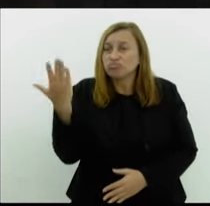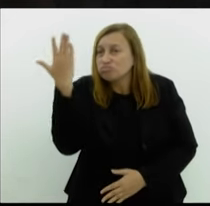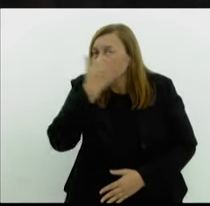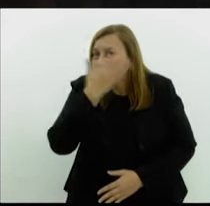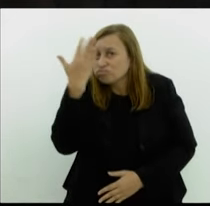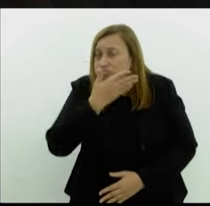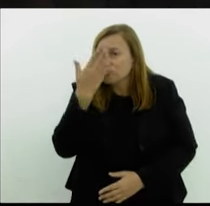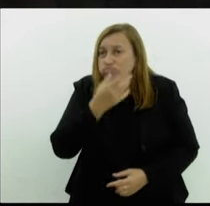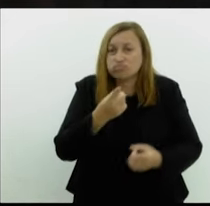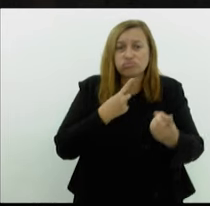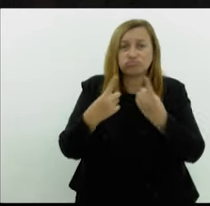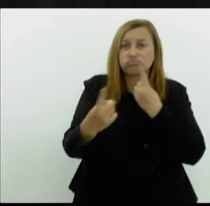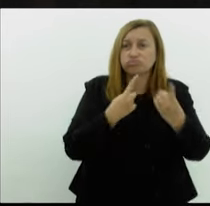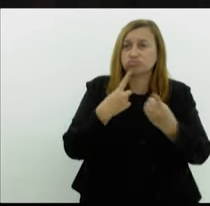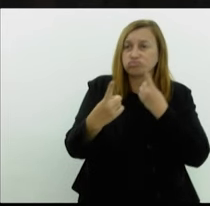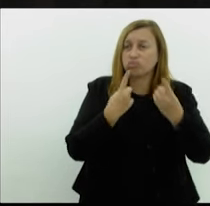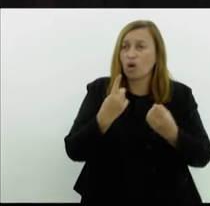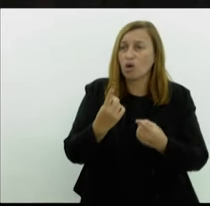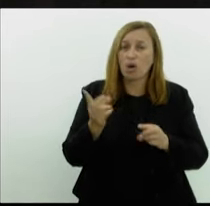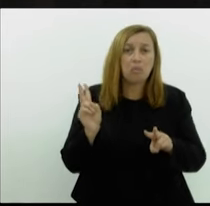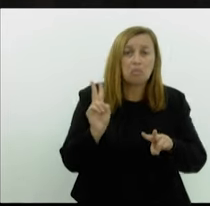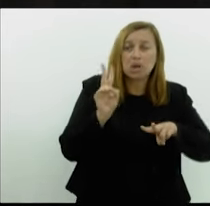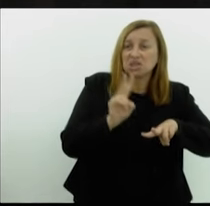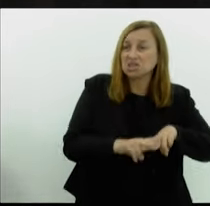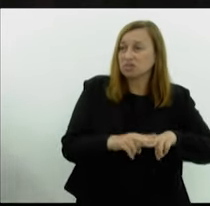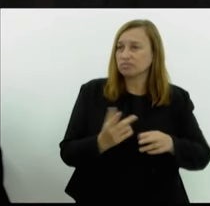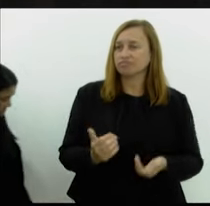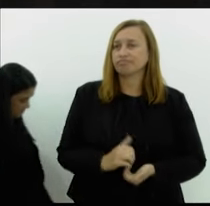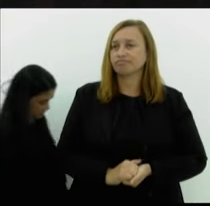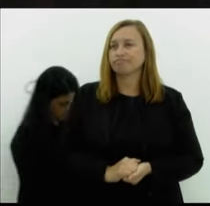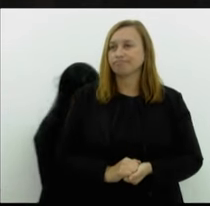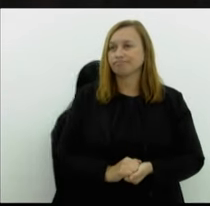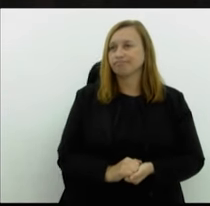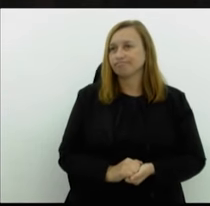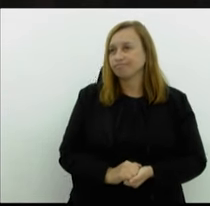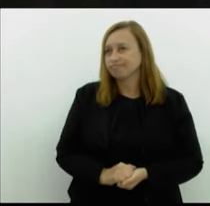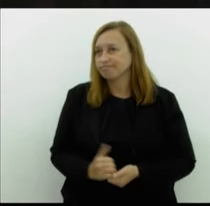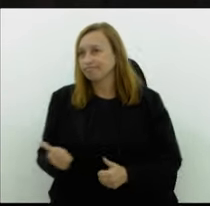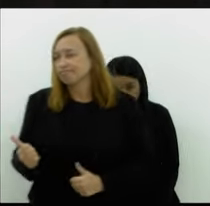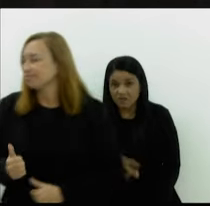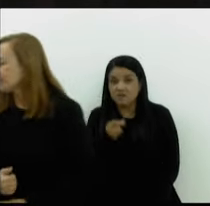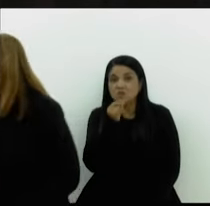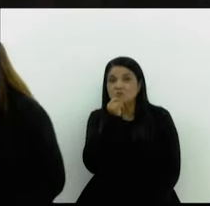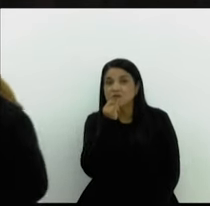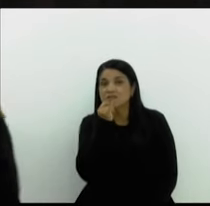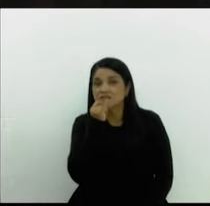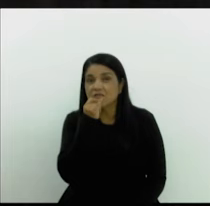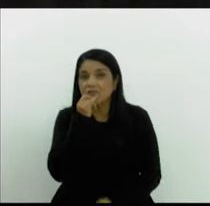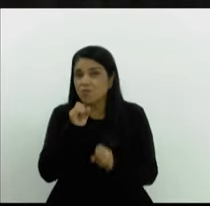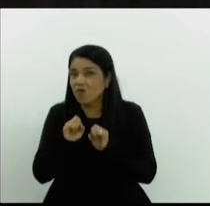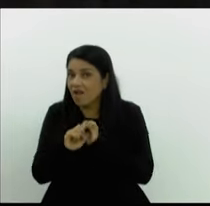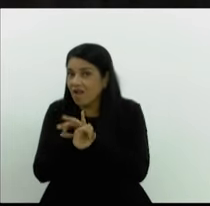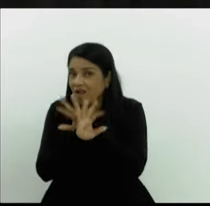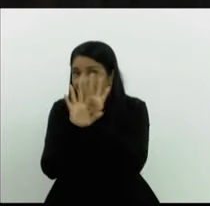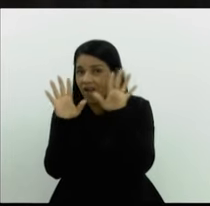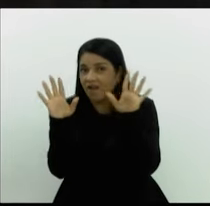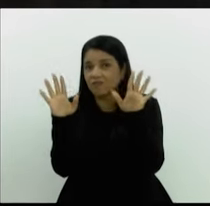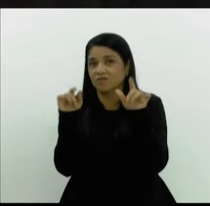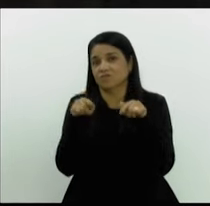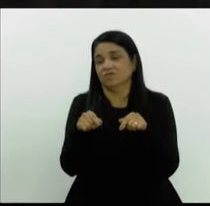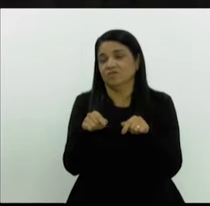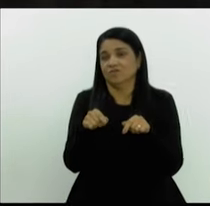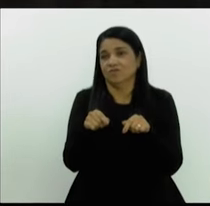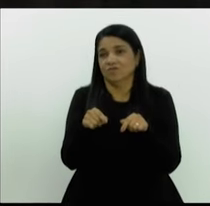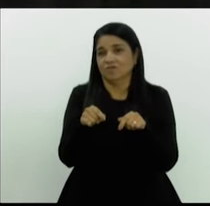carga foi apreendida. Isso aqui é o exemplo claro e